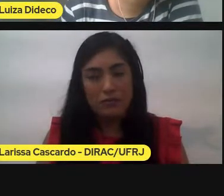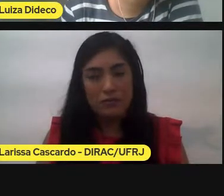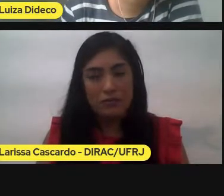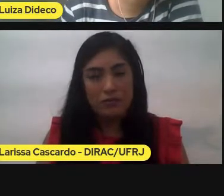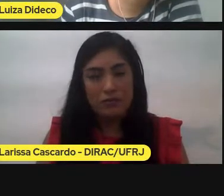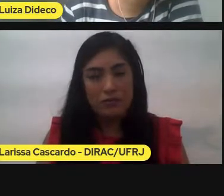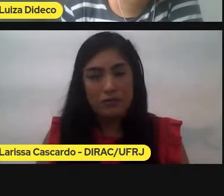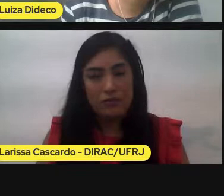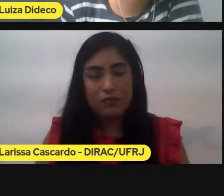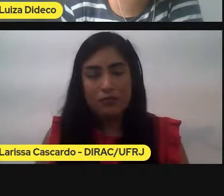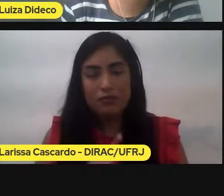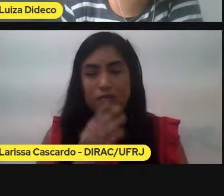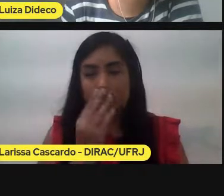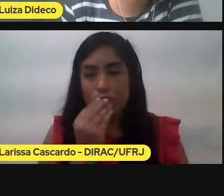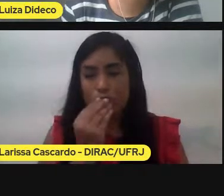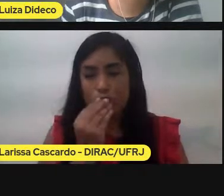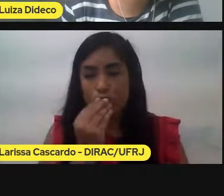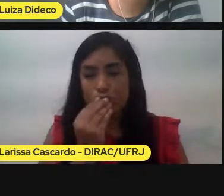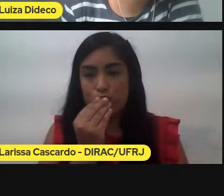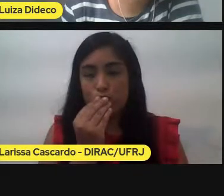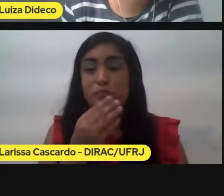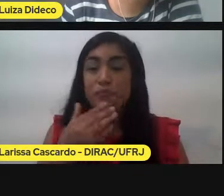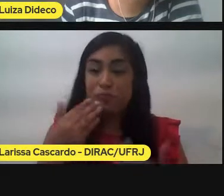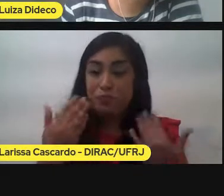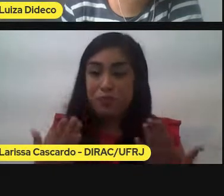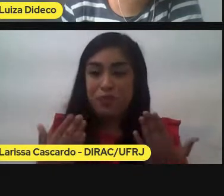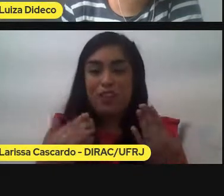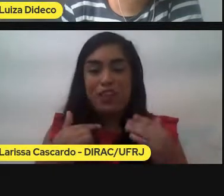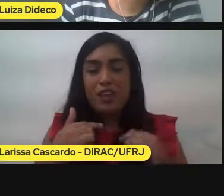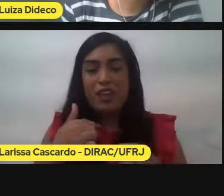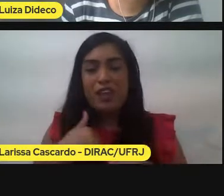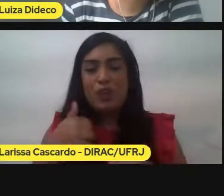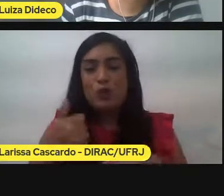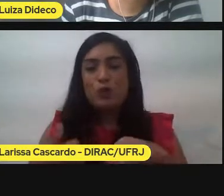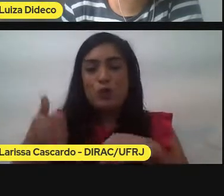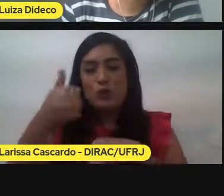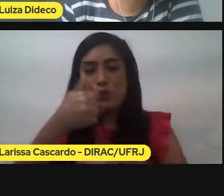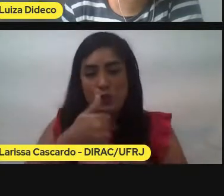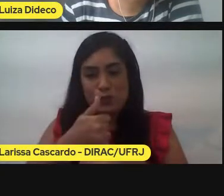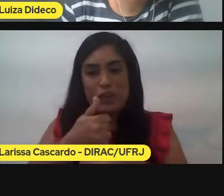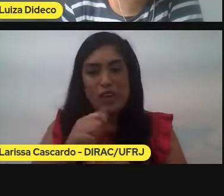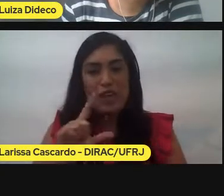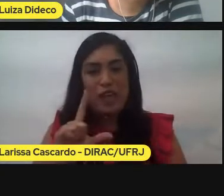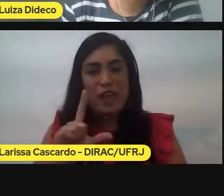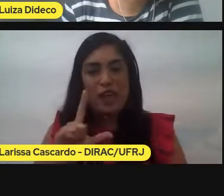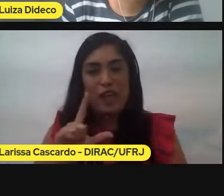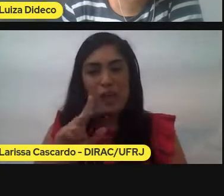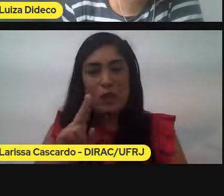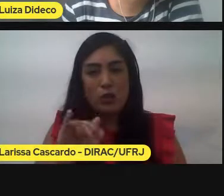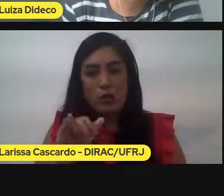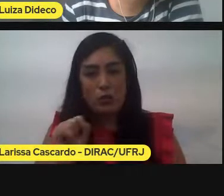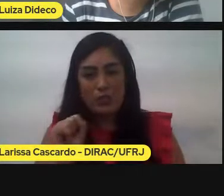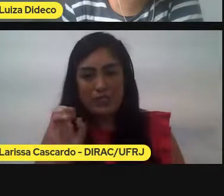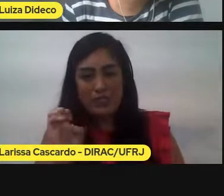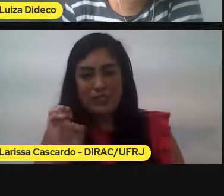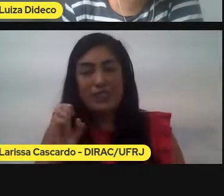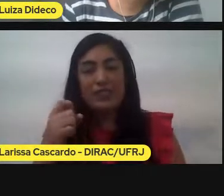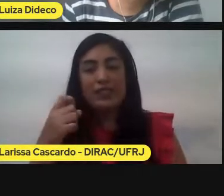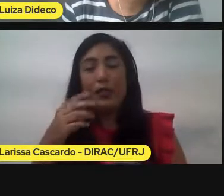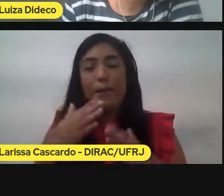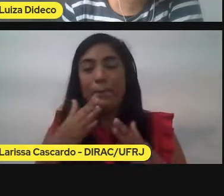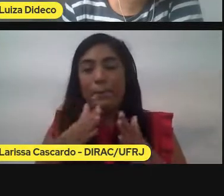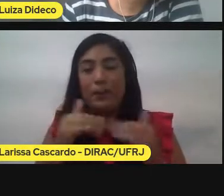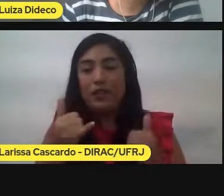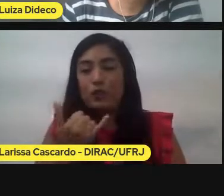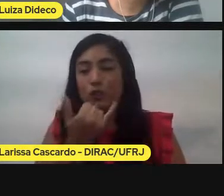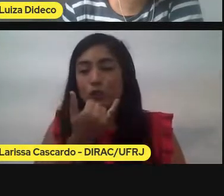Tá mudo, Christian. Oi, então. Eu troquei de lugar rapidinho com a Luíse. Primeiro, para pedir desculpa, que a plataforma que a gente está utilizando para a live, ela